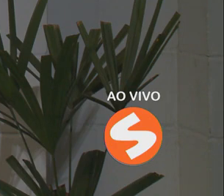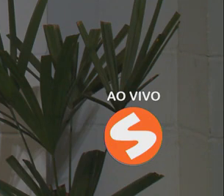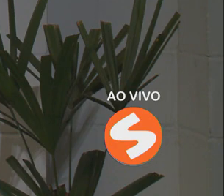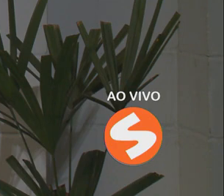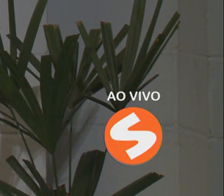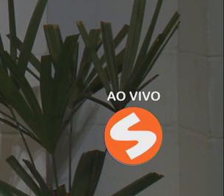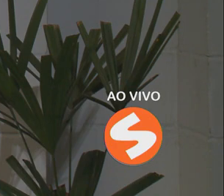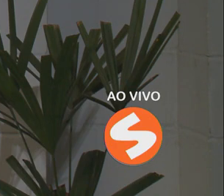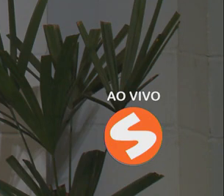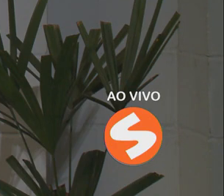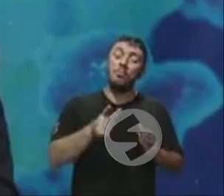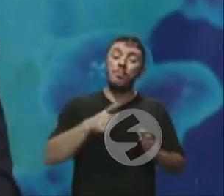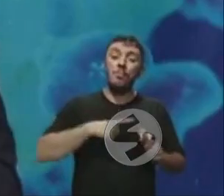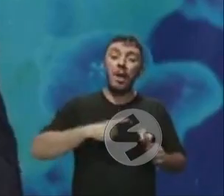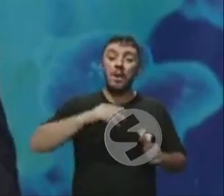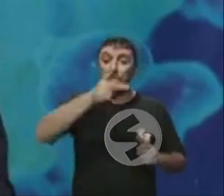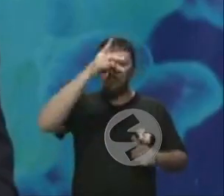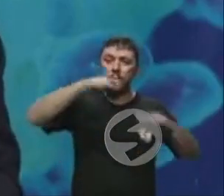aos supermercados, então.